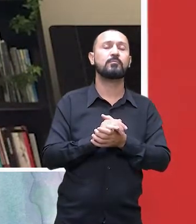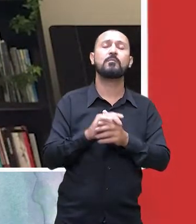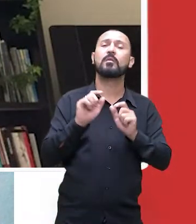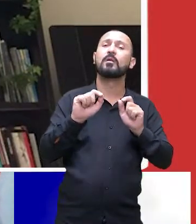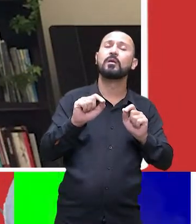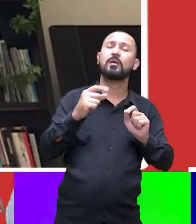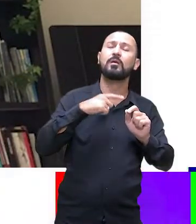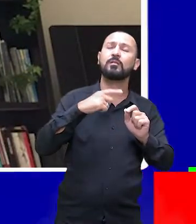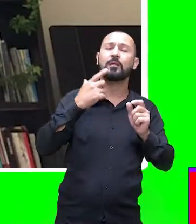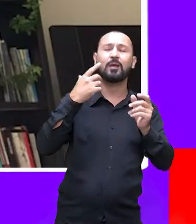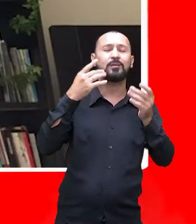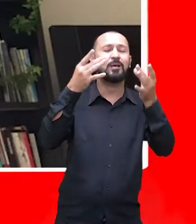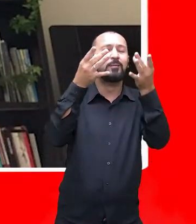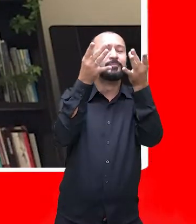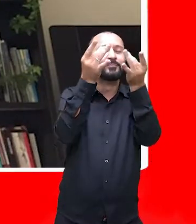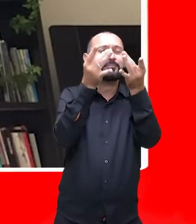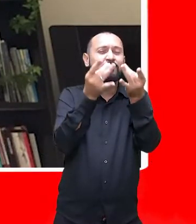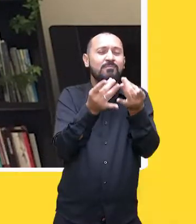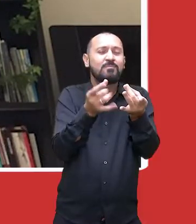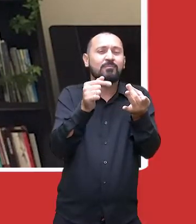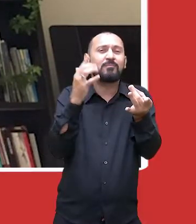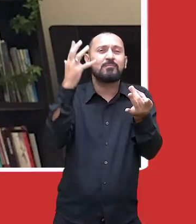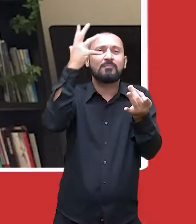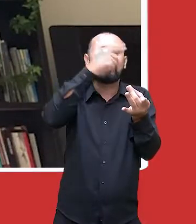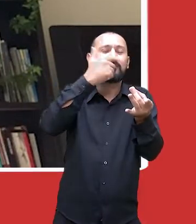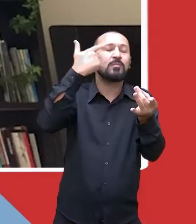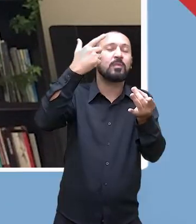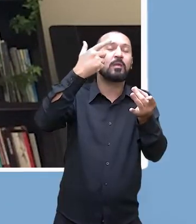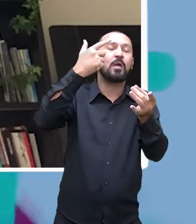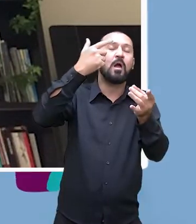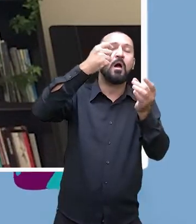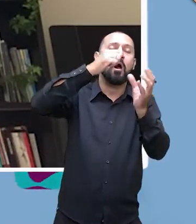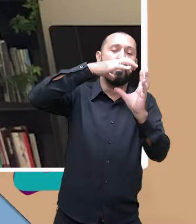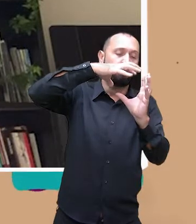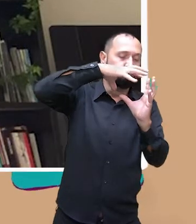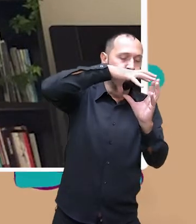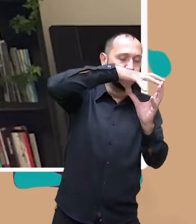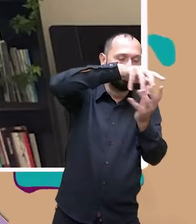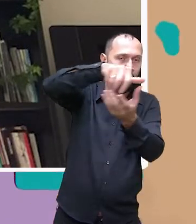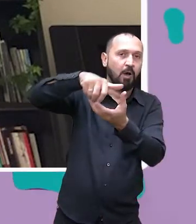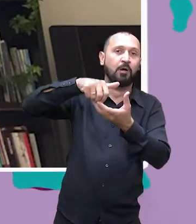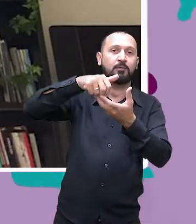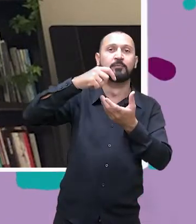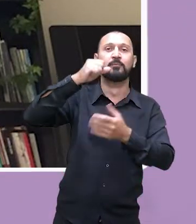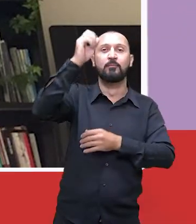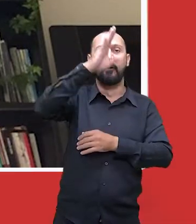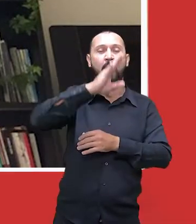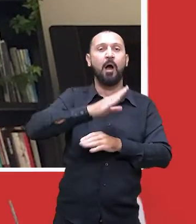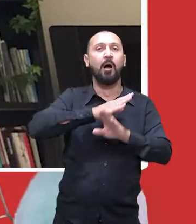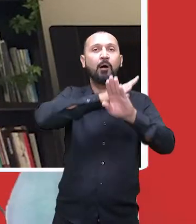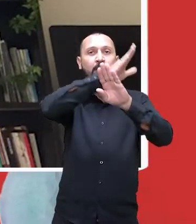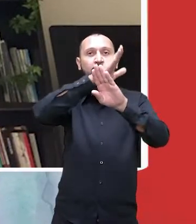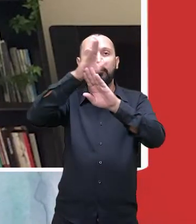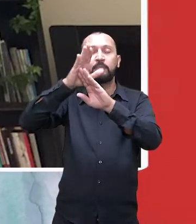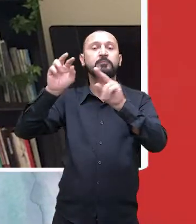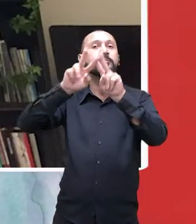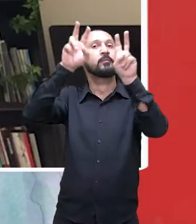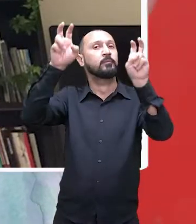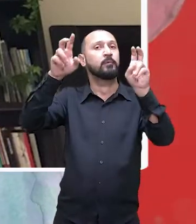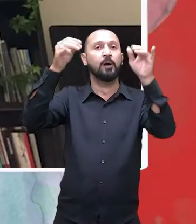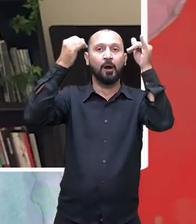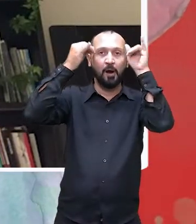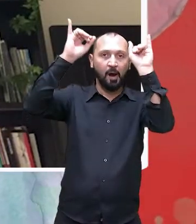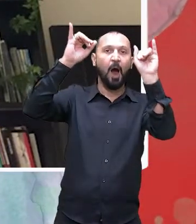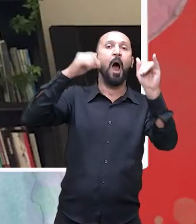e que tem essa beleza de ter virado global, né? De ter virado nacional, porque embora fosse um tema